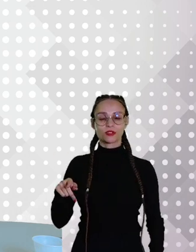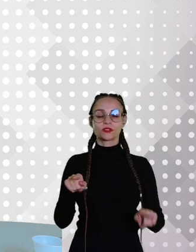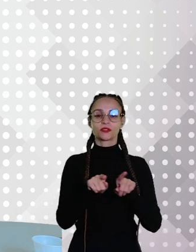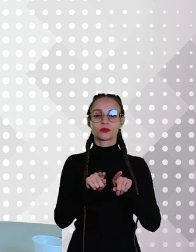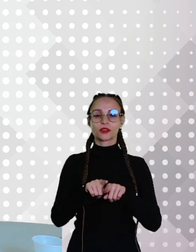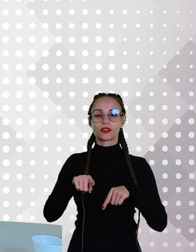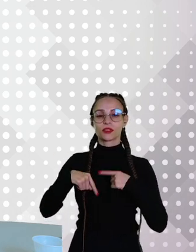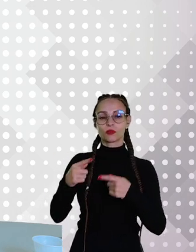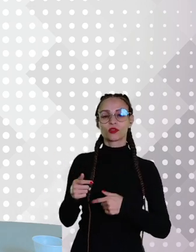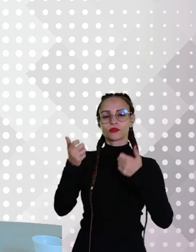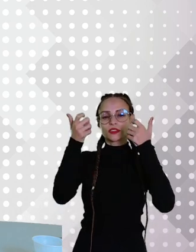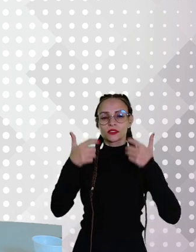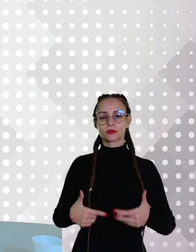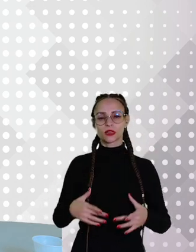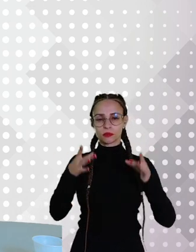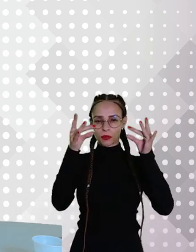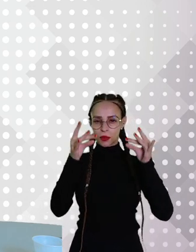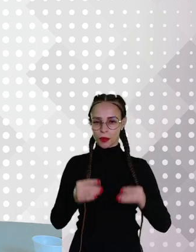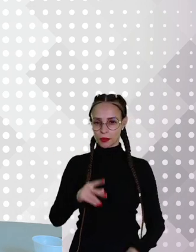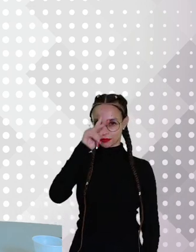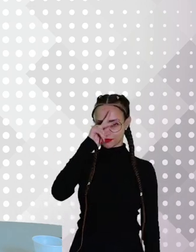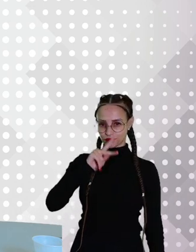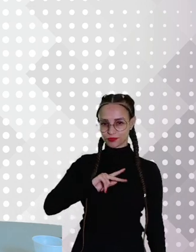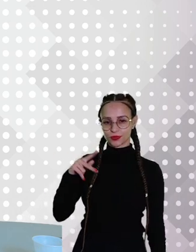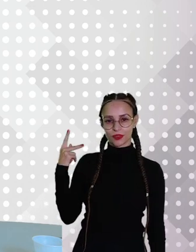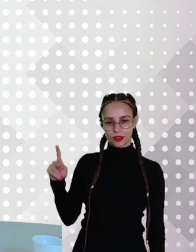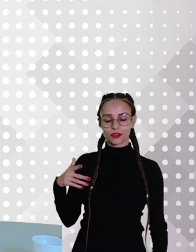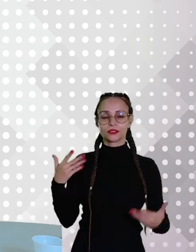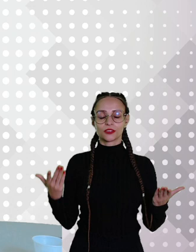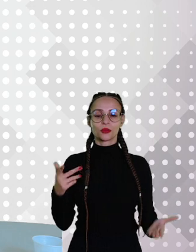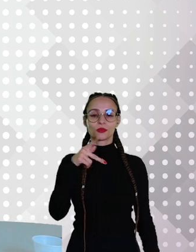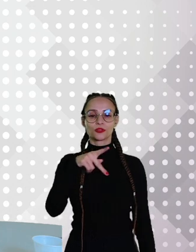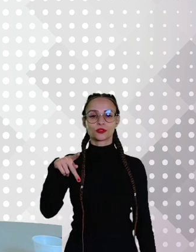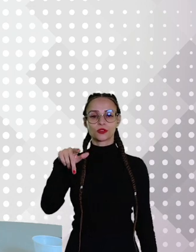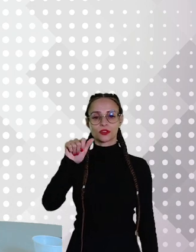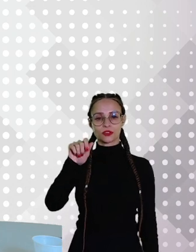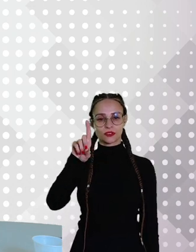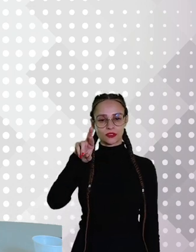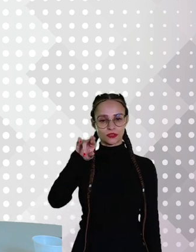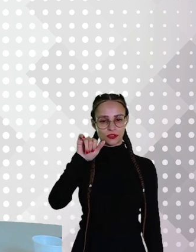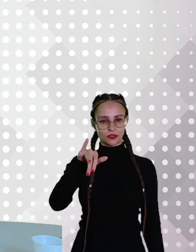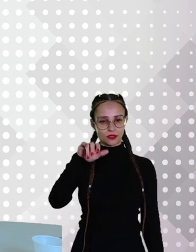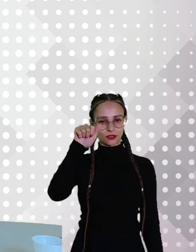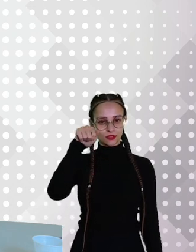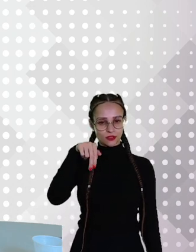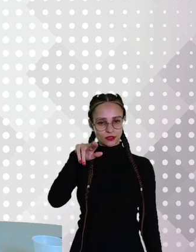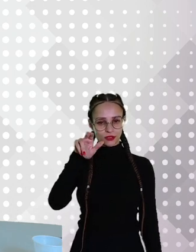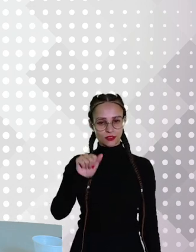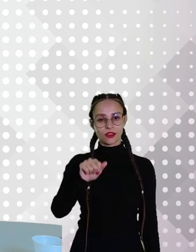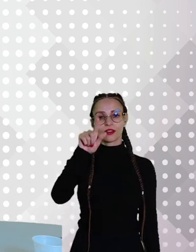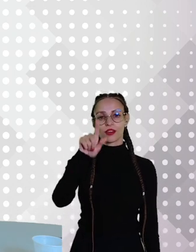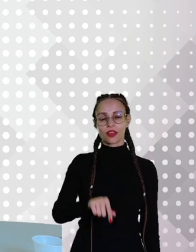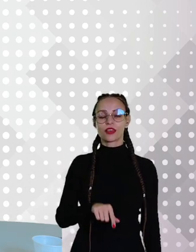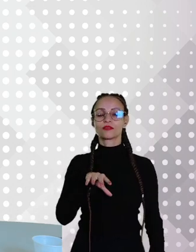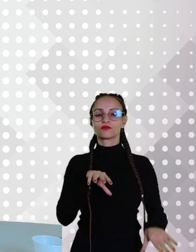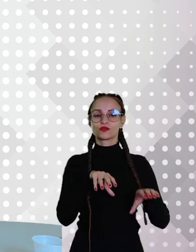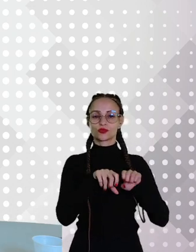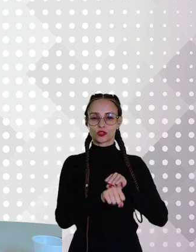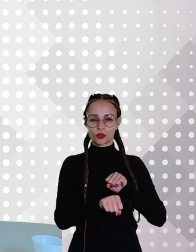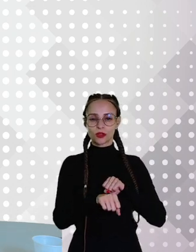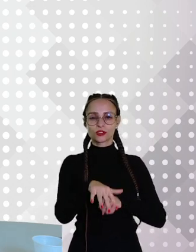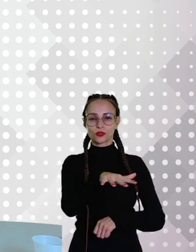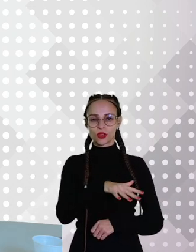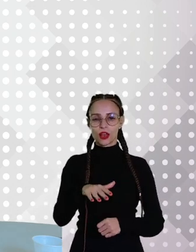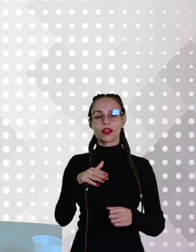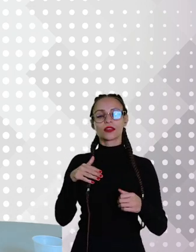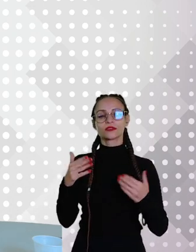fazer a autodescrição dela, tá bom? Então, a professora Adriana Dallagassa, ela é professora graduada em terapia